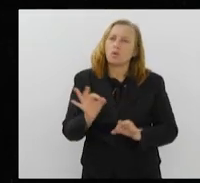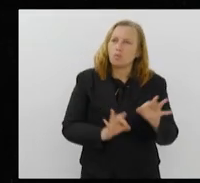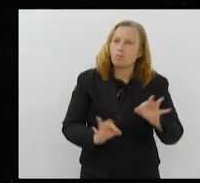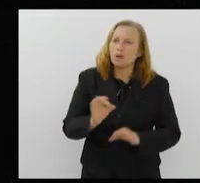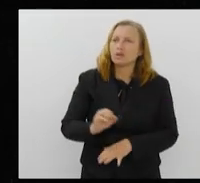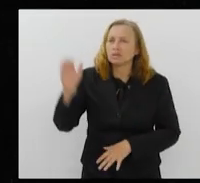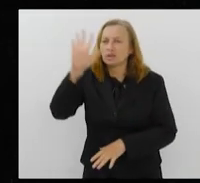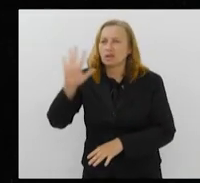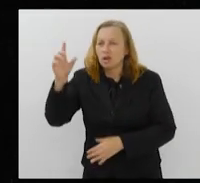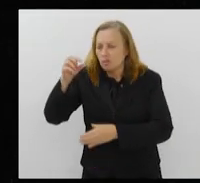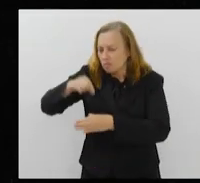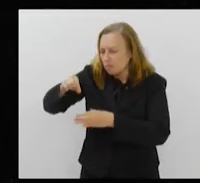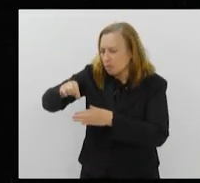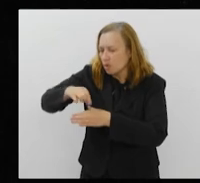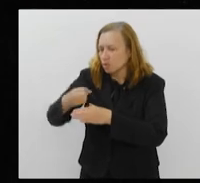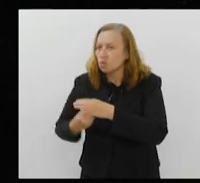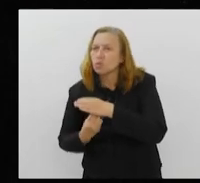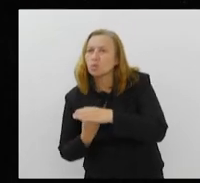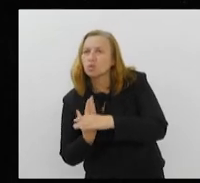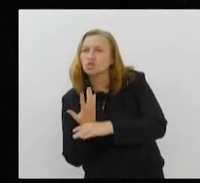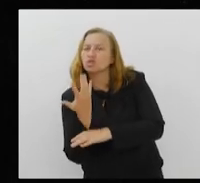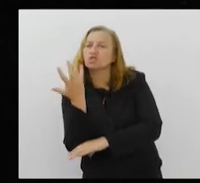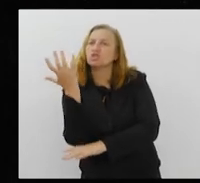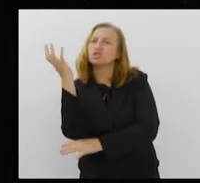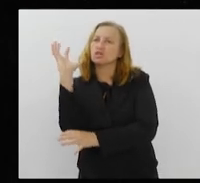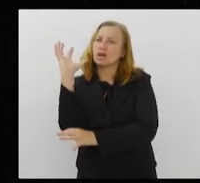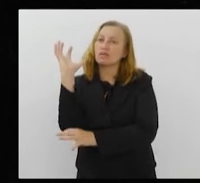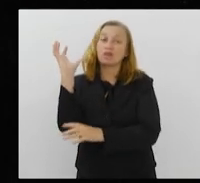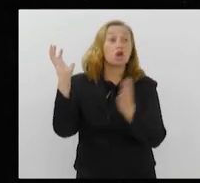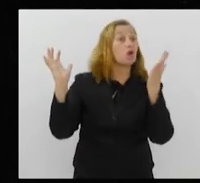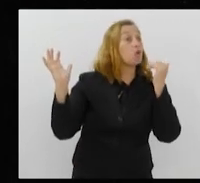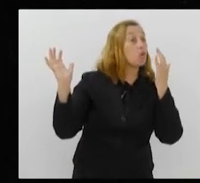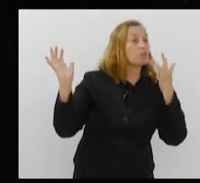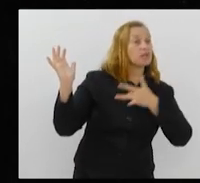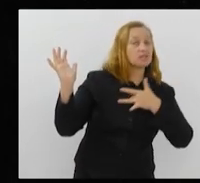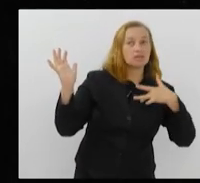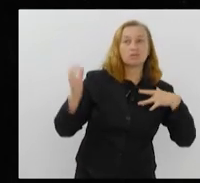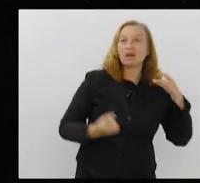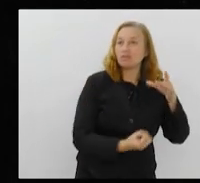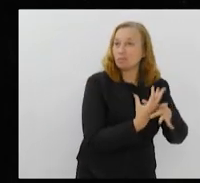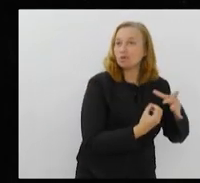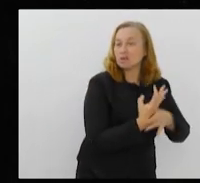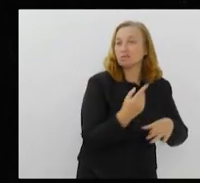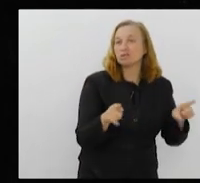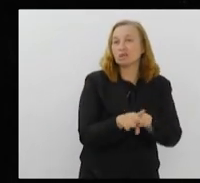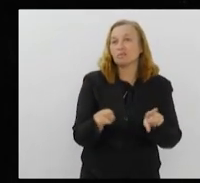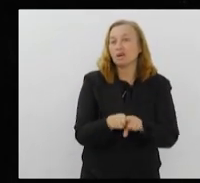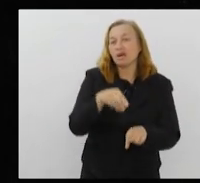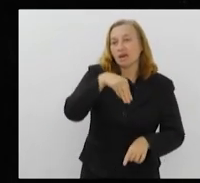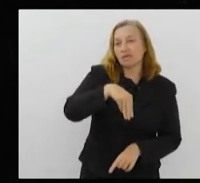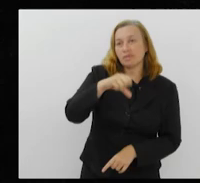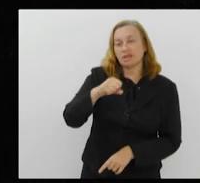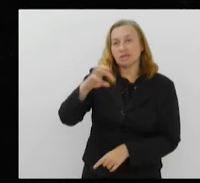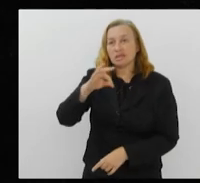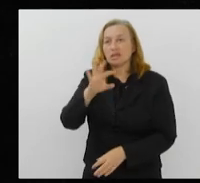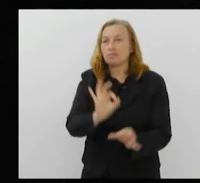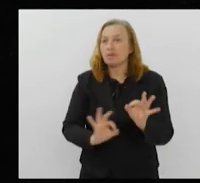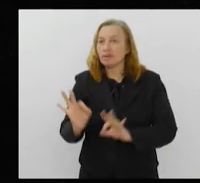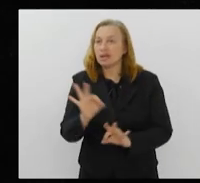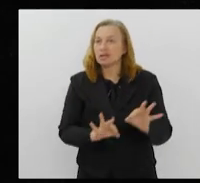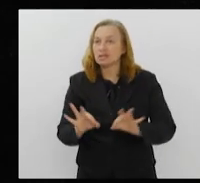de Árvores e Produção de Alimentos Saudáveis do MST prevê no planejamento